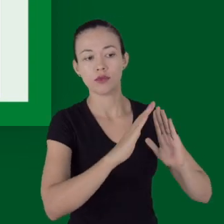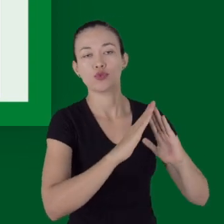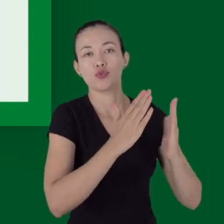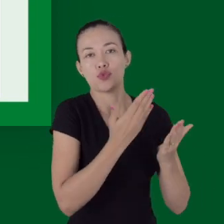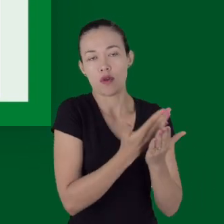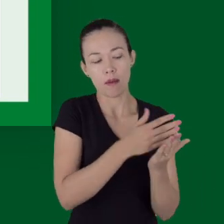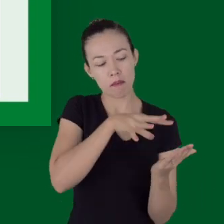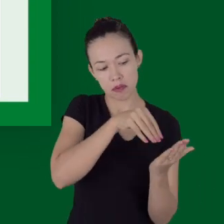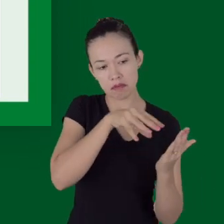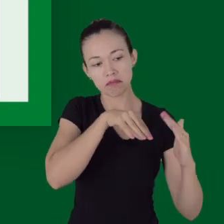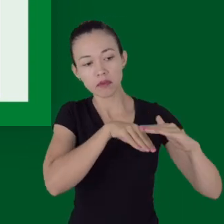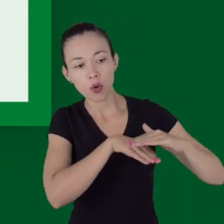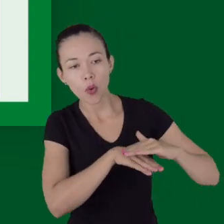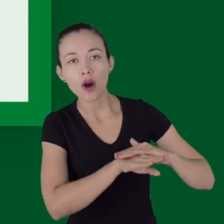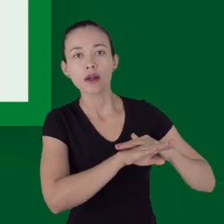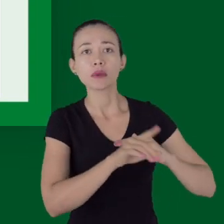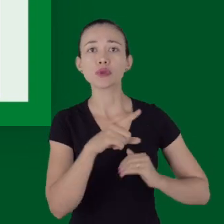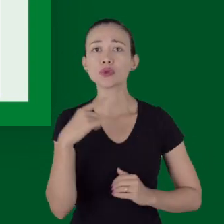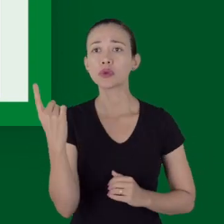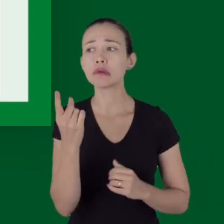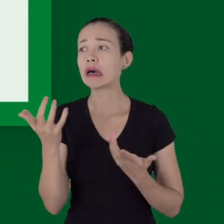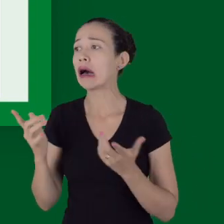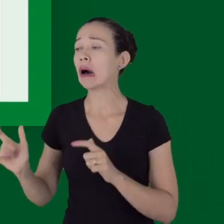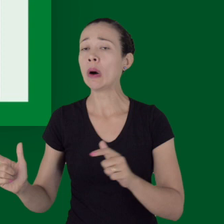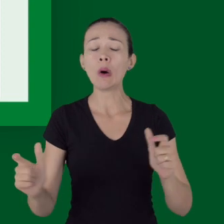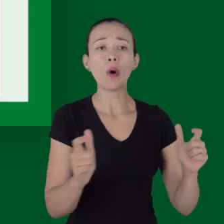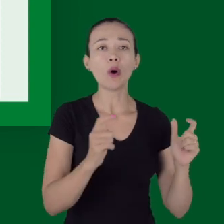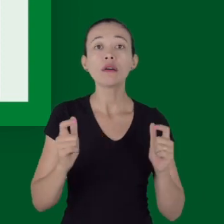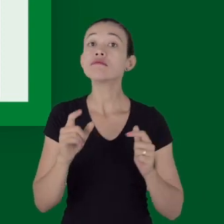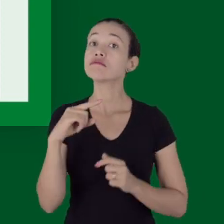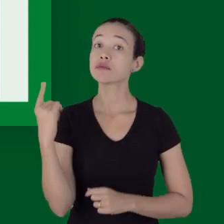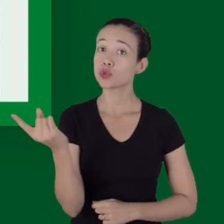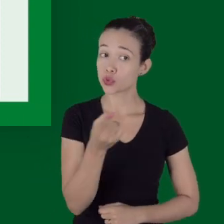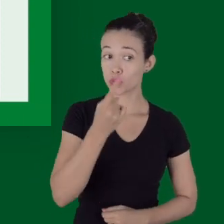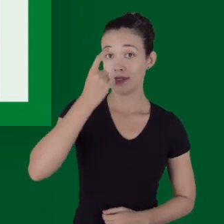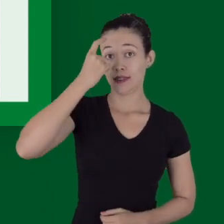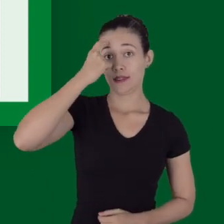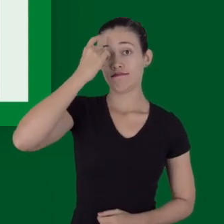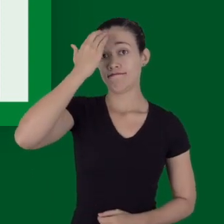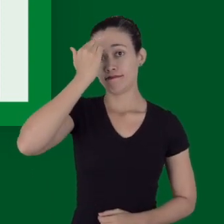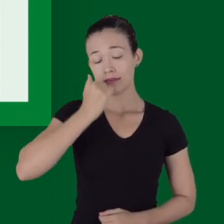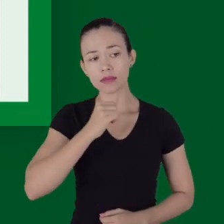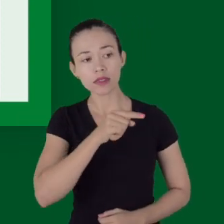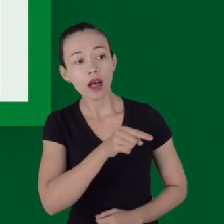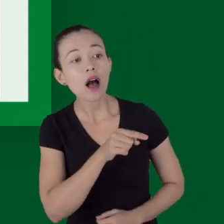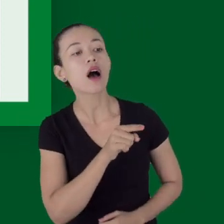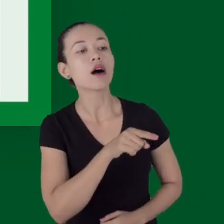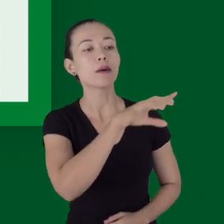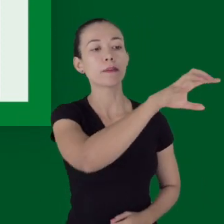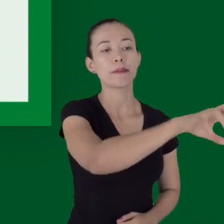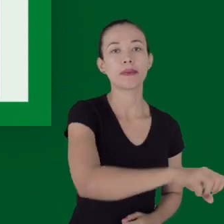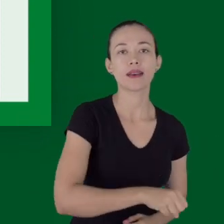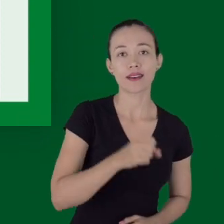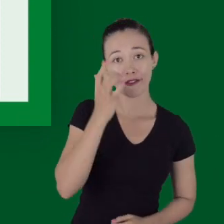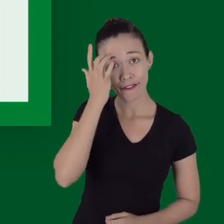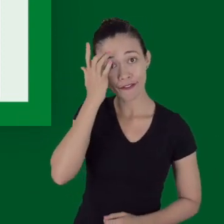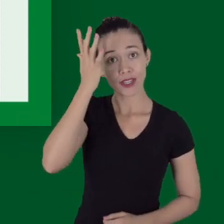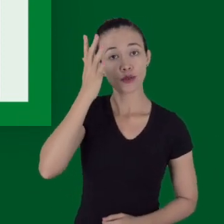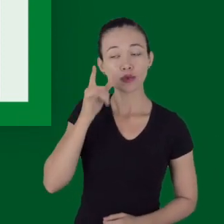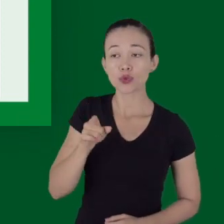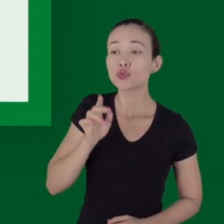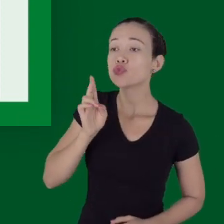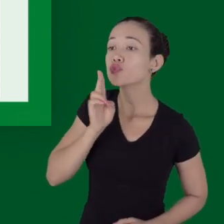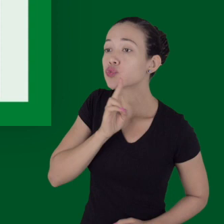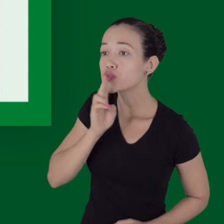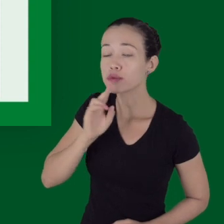de fácil acesso, caso precise consultar, né, este documento em alguma situação de emergência,